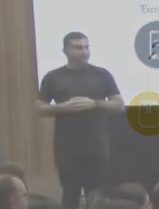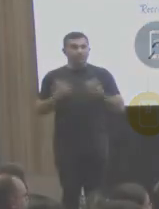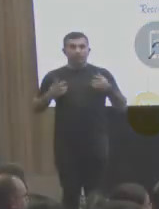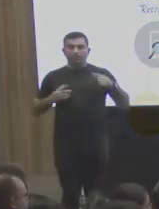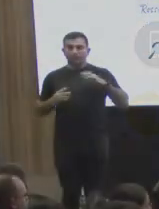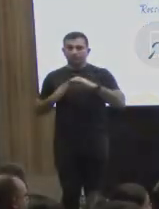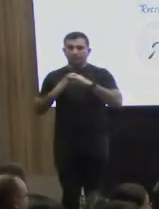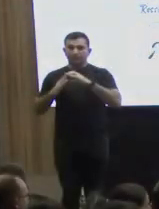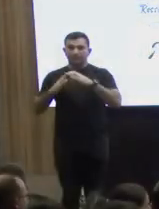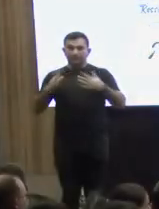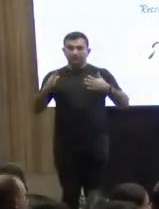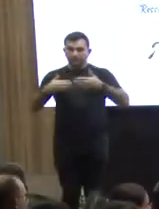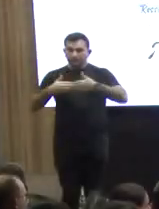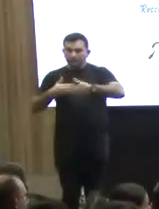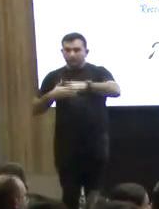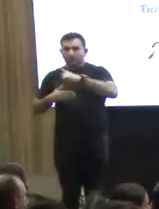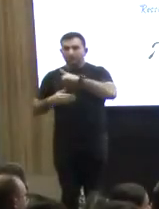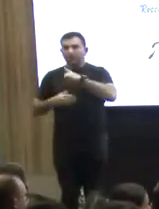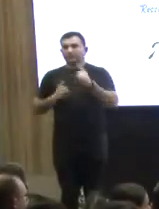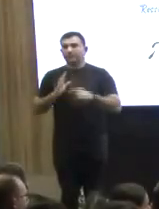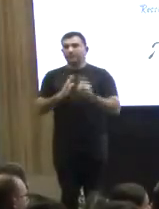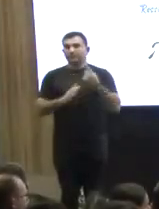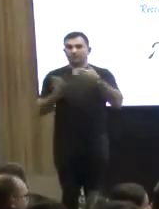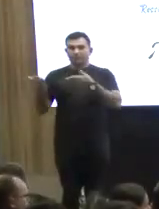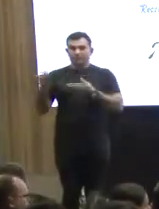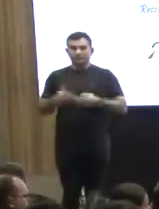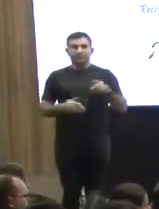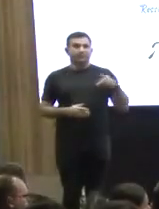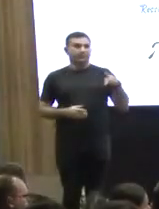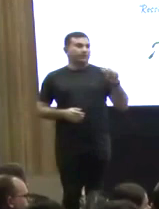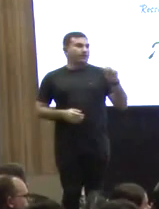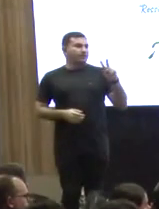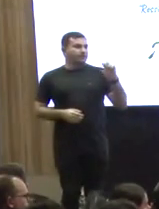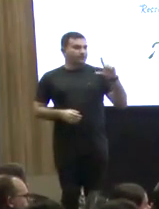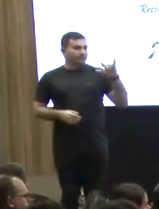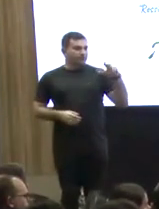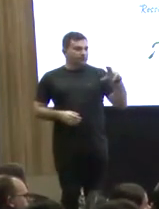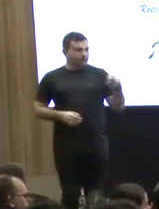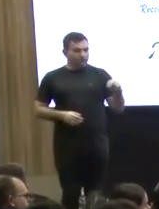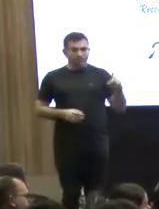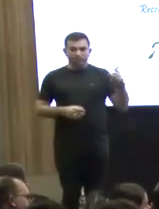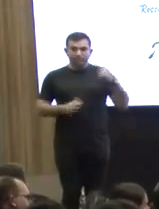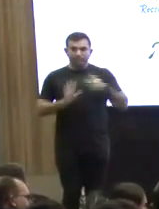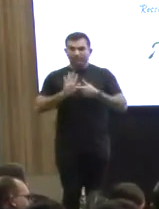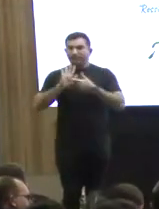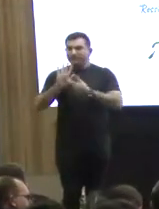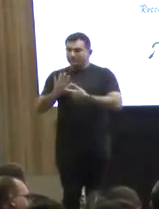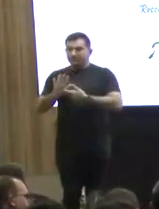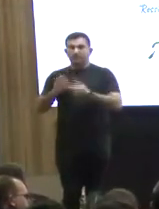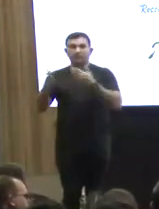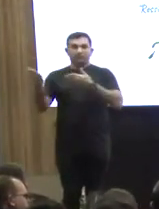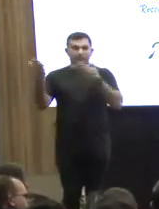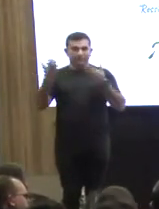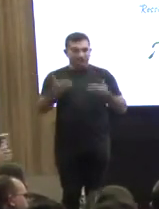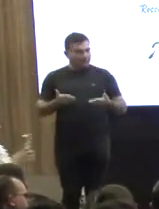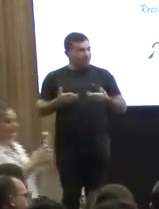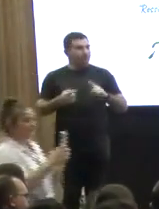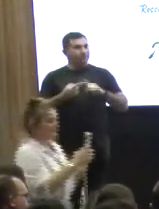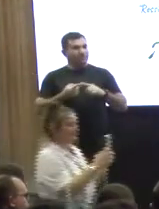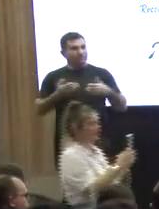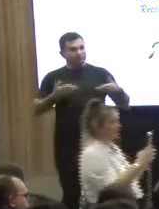primeira conferência de hoje, convidamos o professor Avelino Neto para apresentar os nossos convidados e